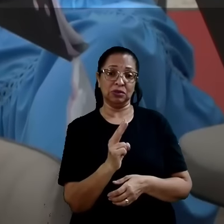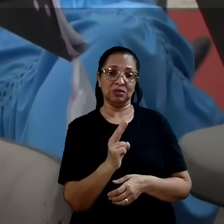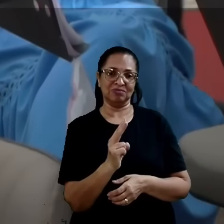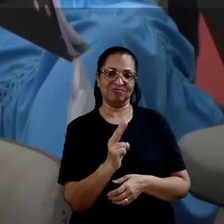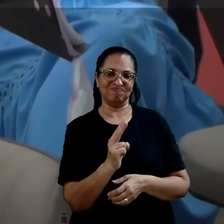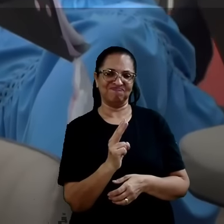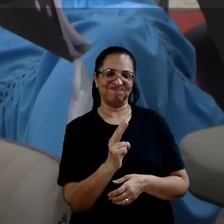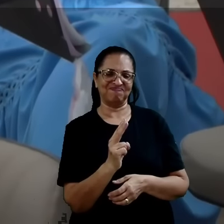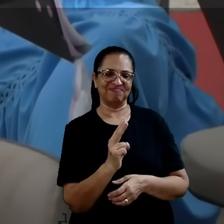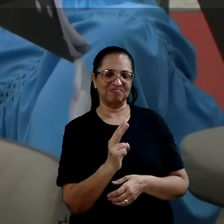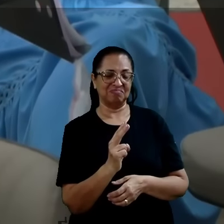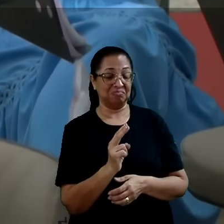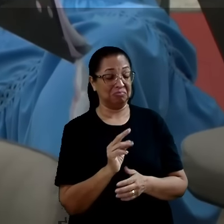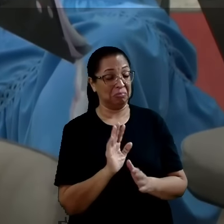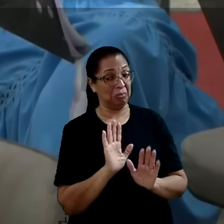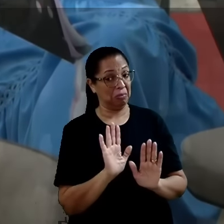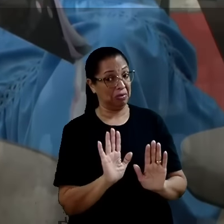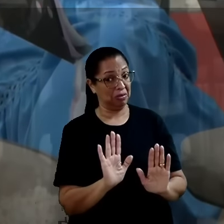que